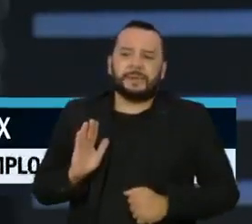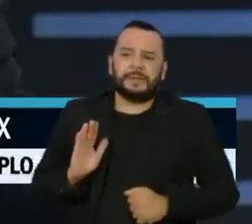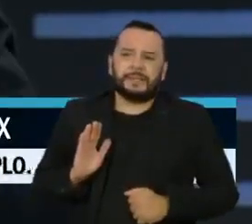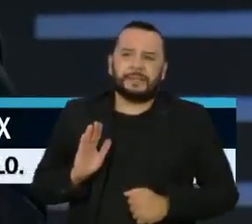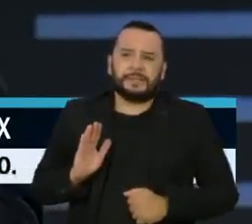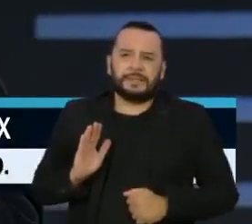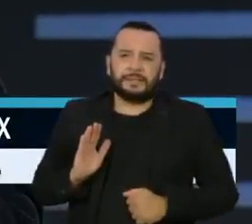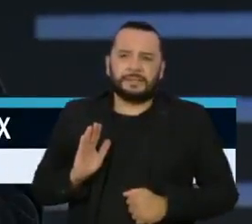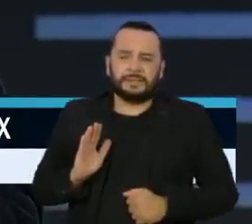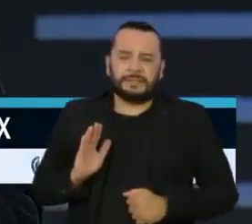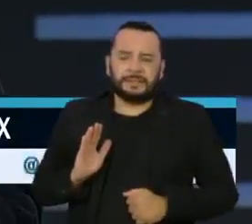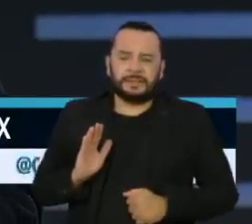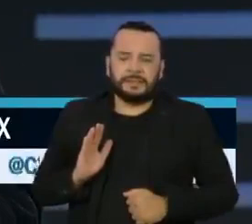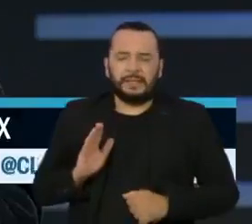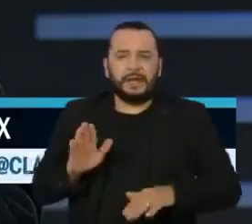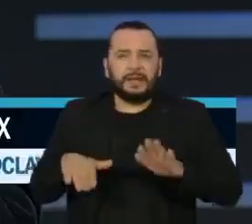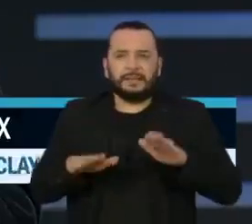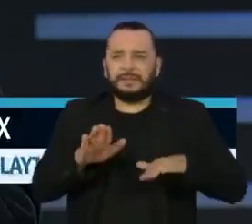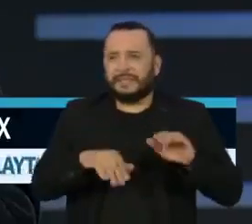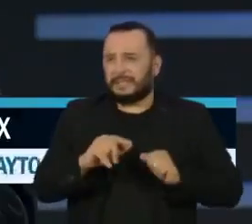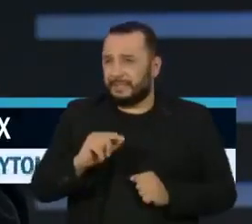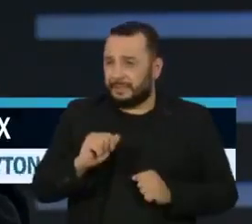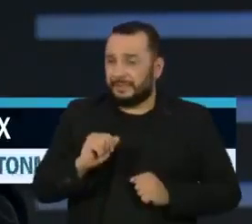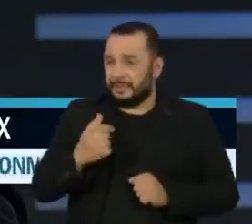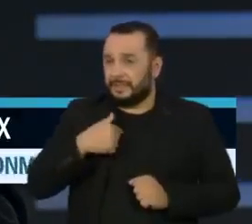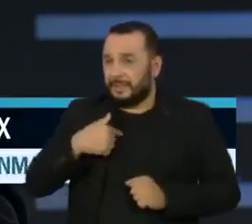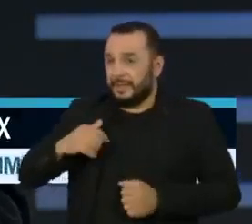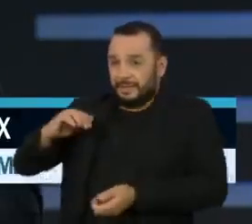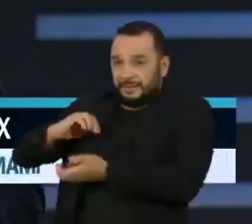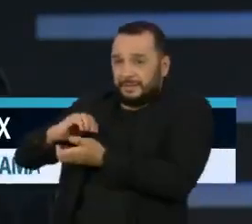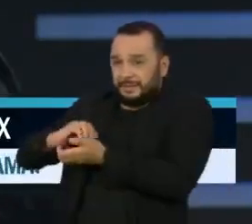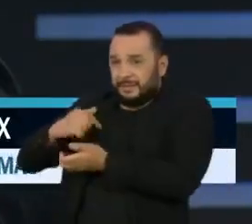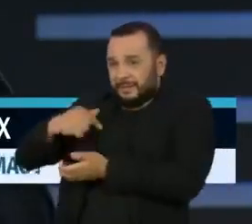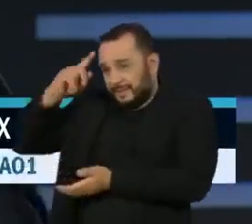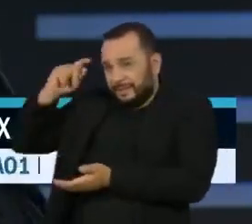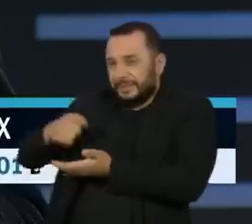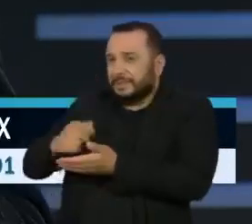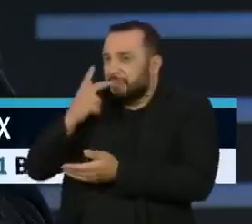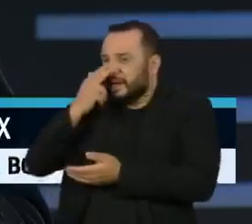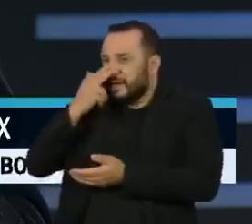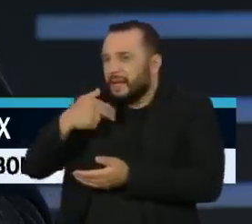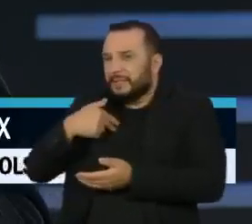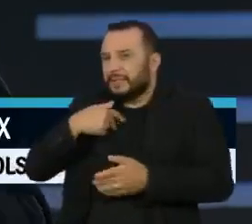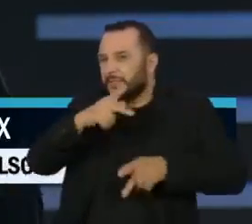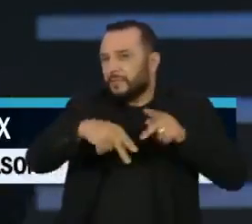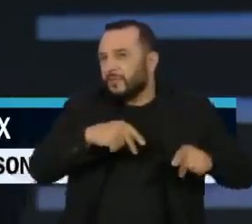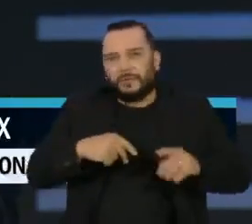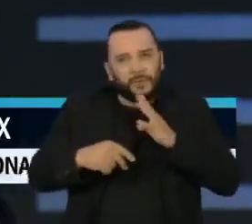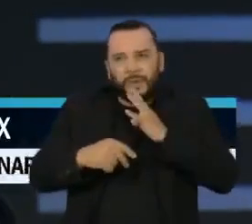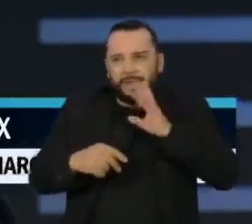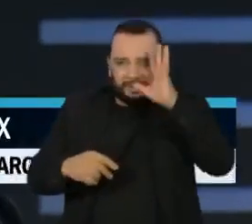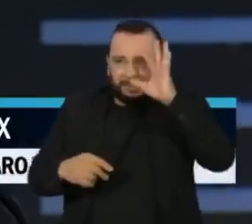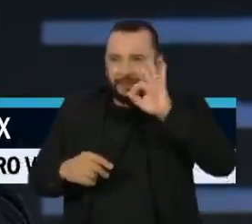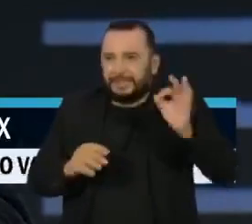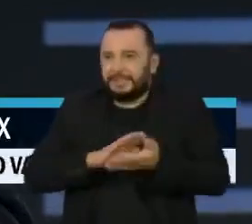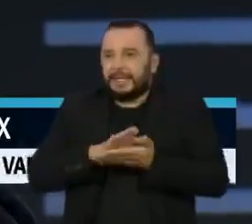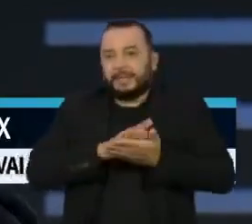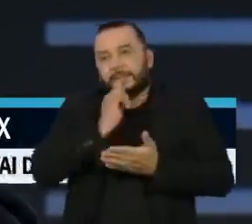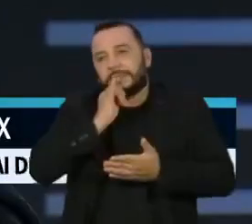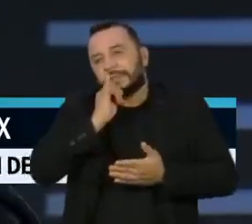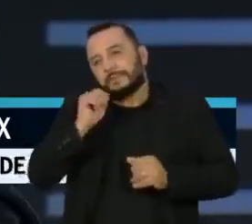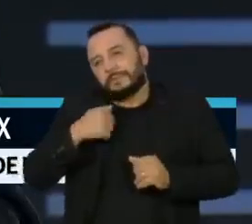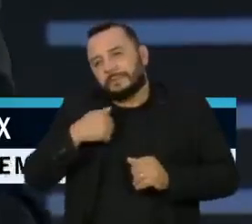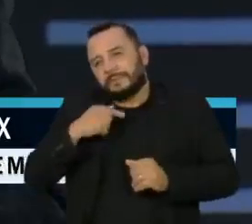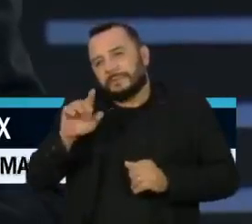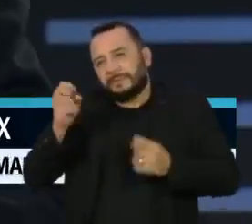portanto Há muitas vezes aquilo que o Supremo decide parece Grego para a população em geral acompanha vão pegar